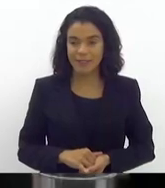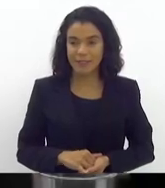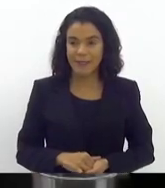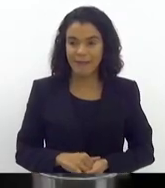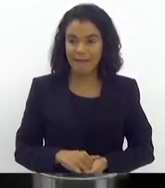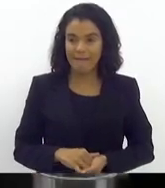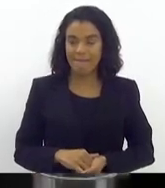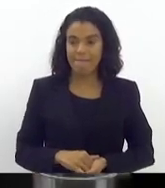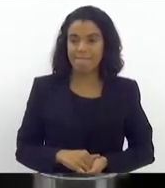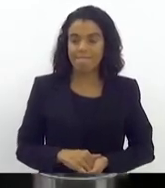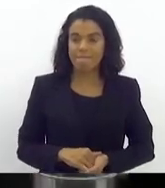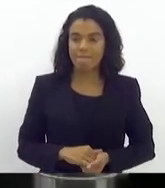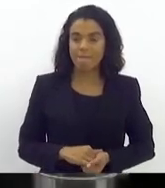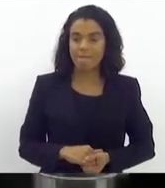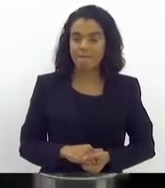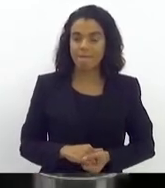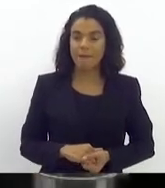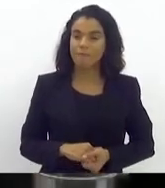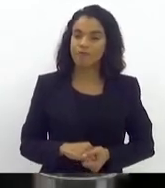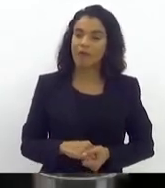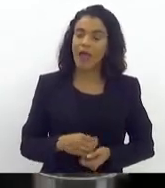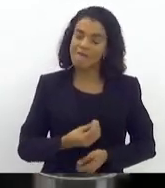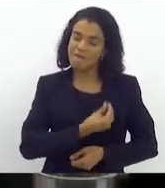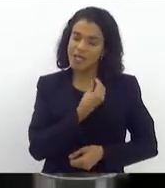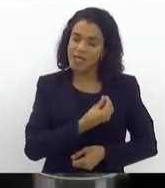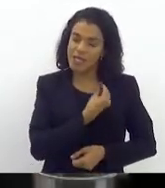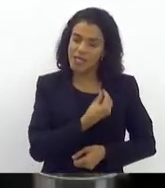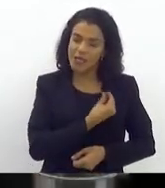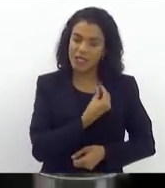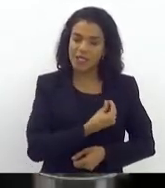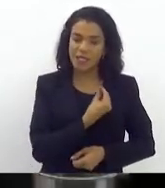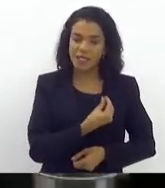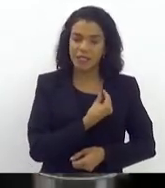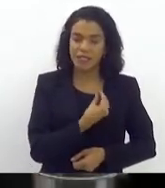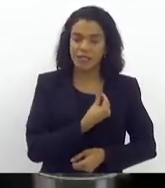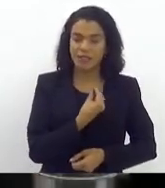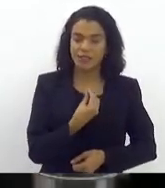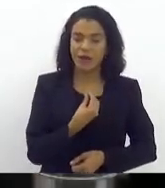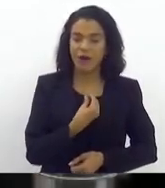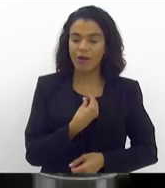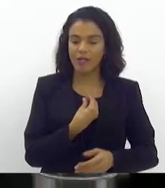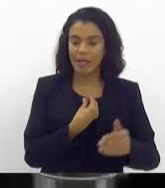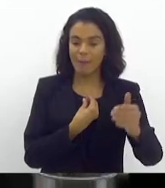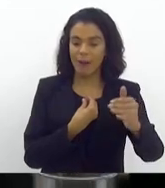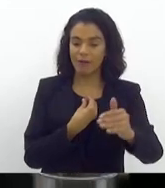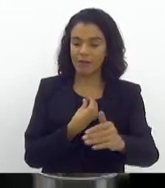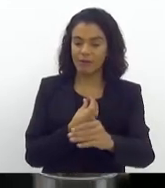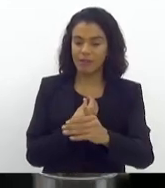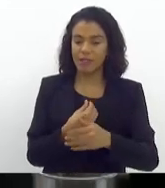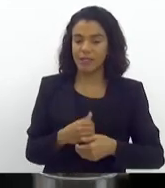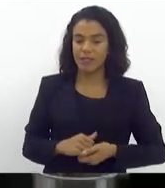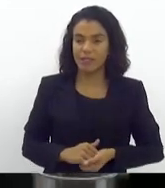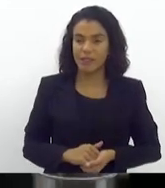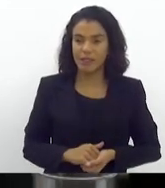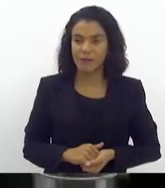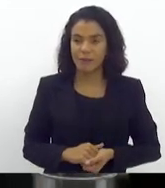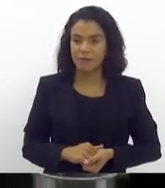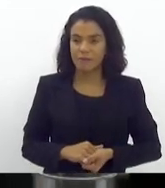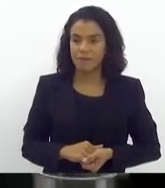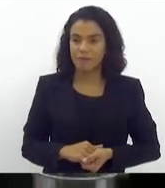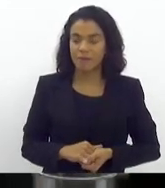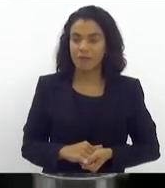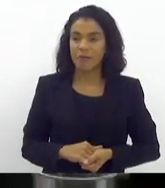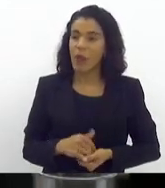o ciclo da vida faz com que a gente tenha netos. E eu tenho